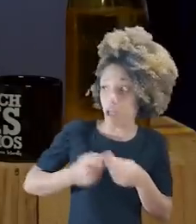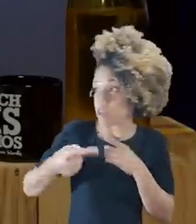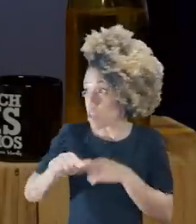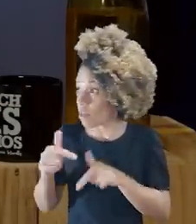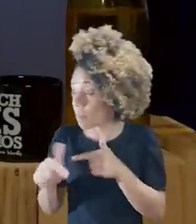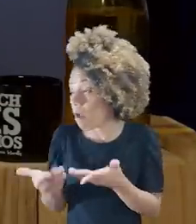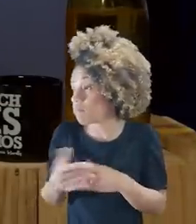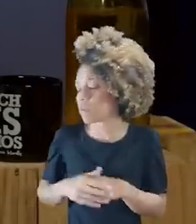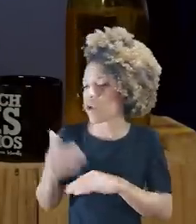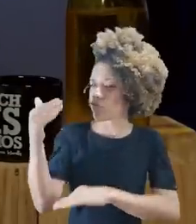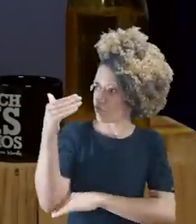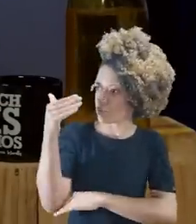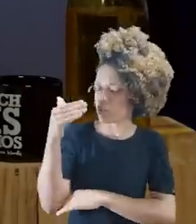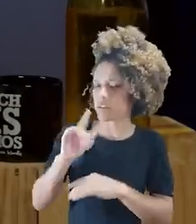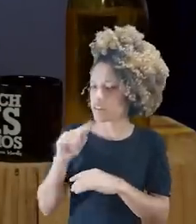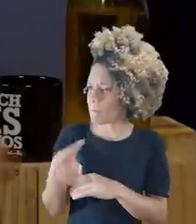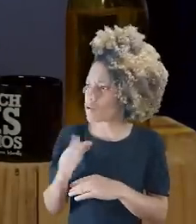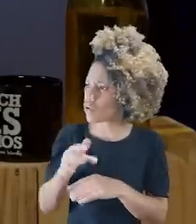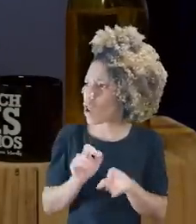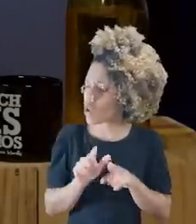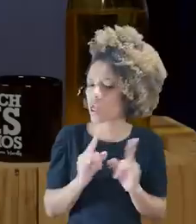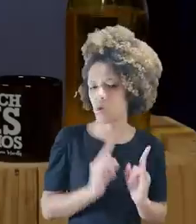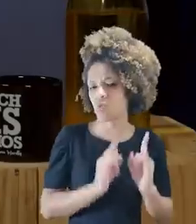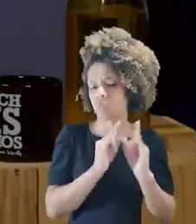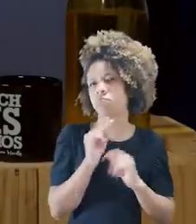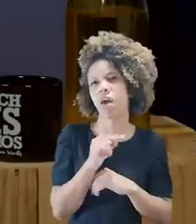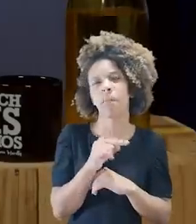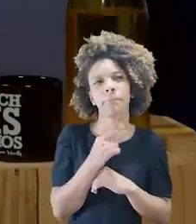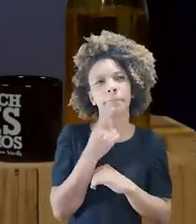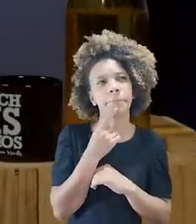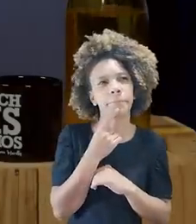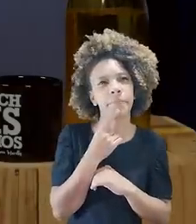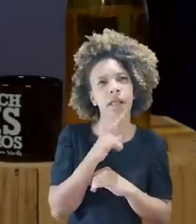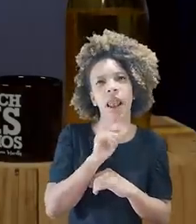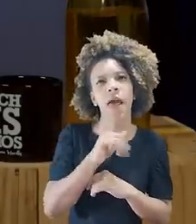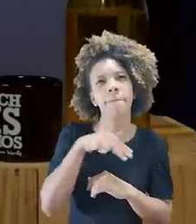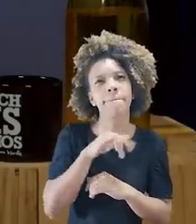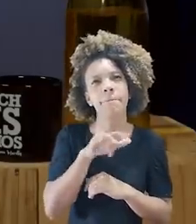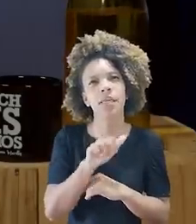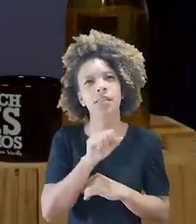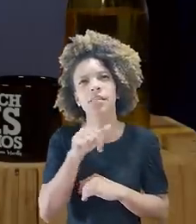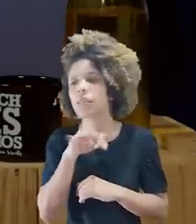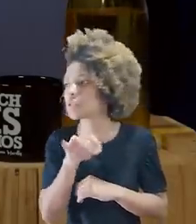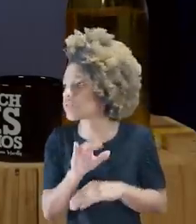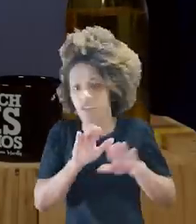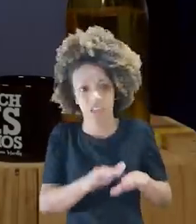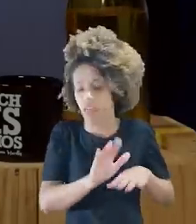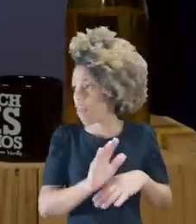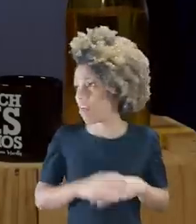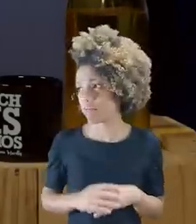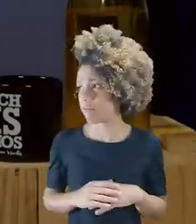fui vir um hotel nesse mesmo dia e depois já já aluguei um apartamento lá na na ela na Lameda Santos eu acho já fiquei